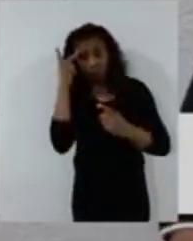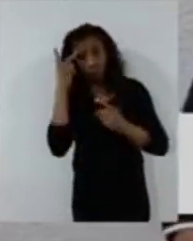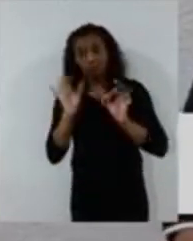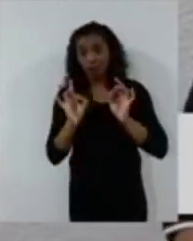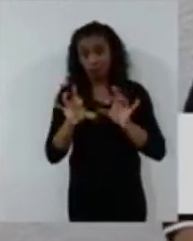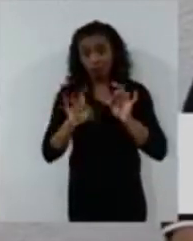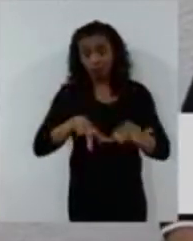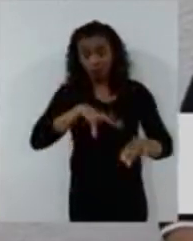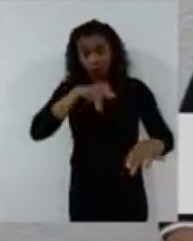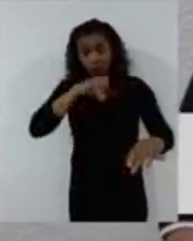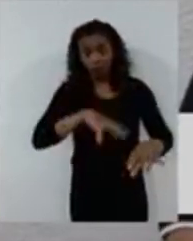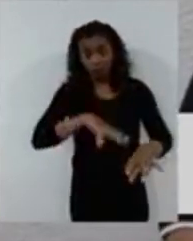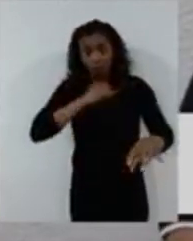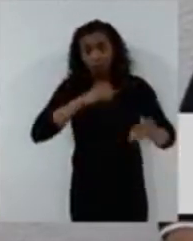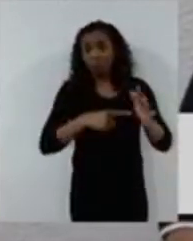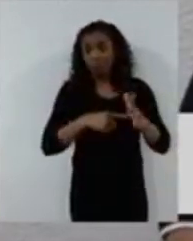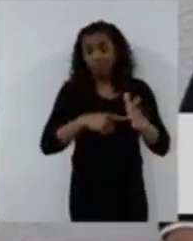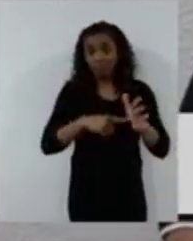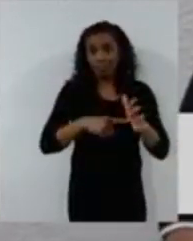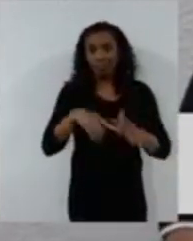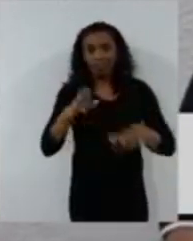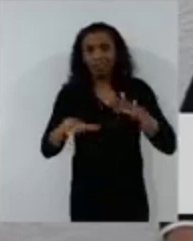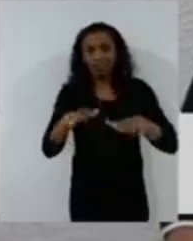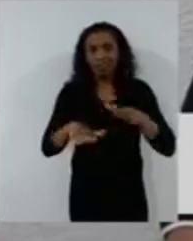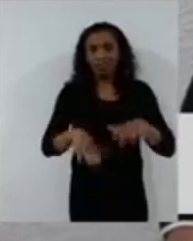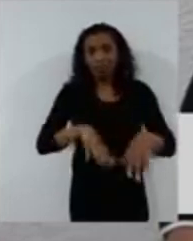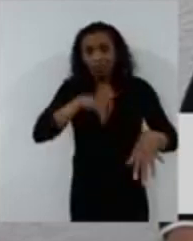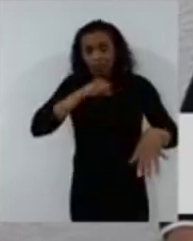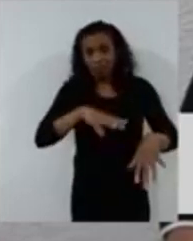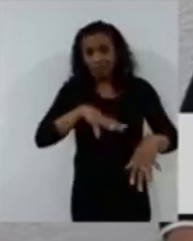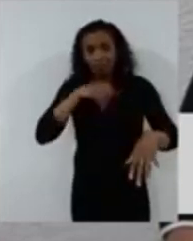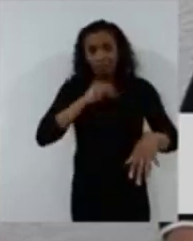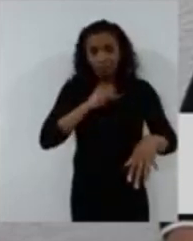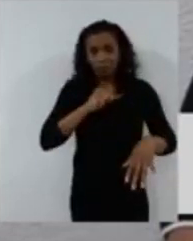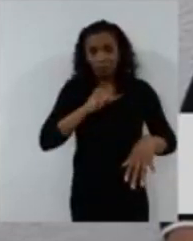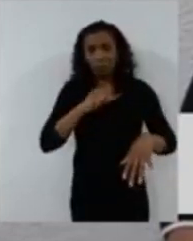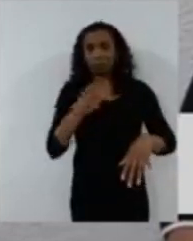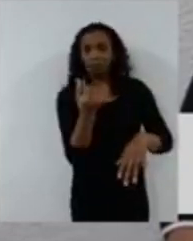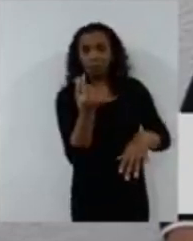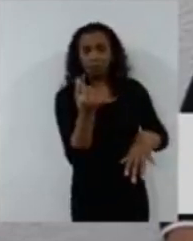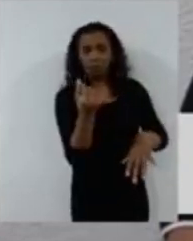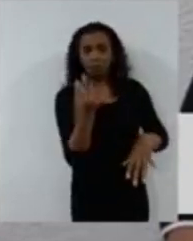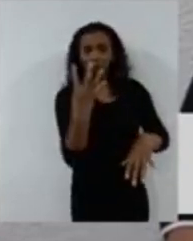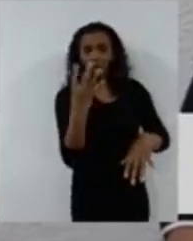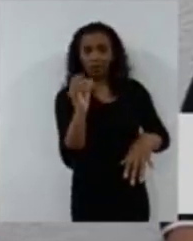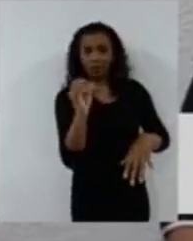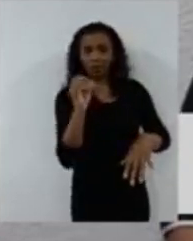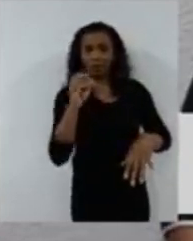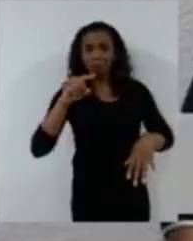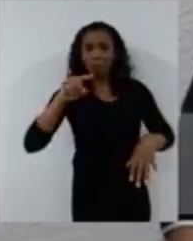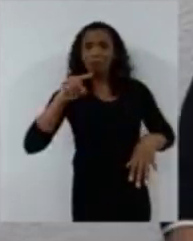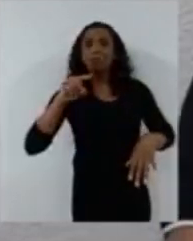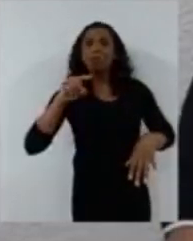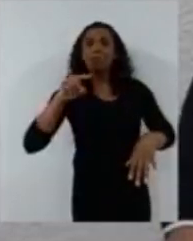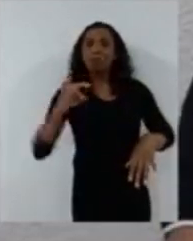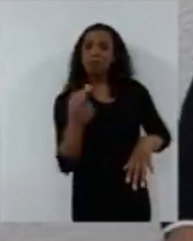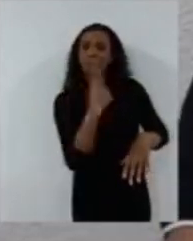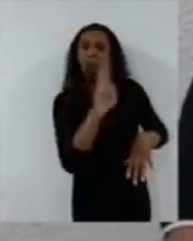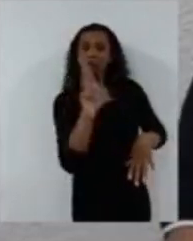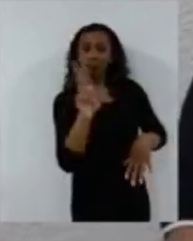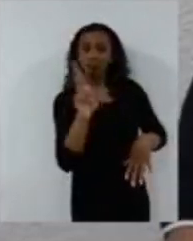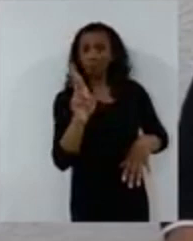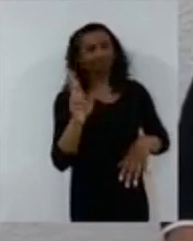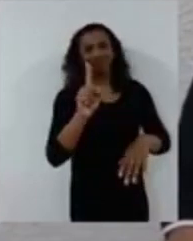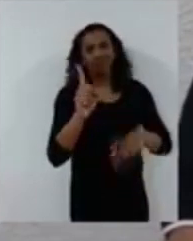um respirador de ótima qualidade que custava R$40 mil, hoje não encontra mais esse de